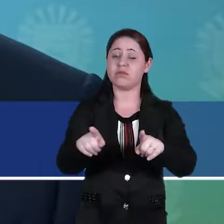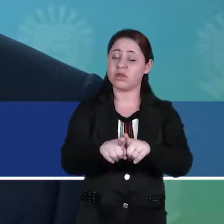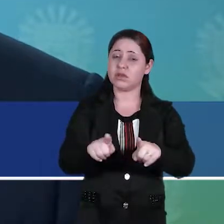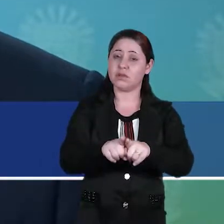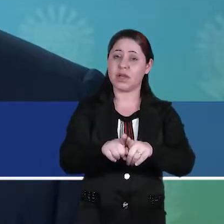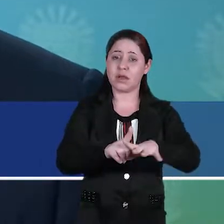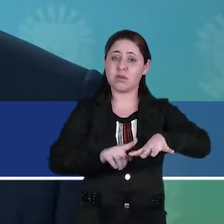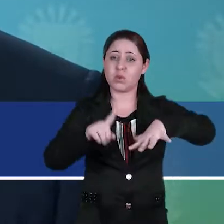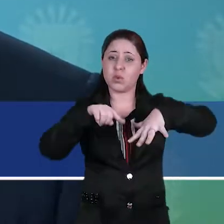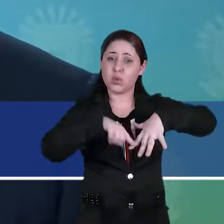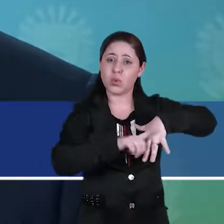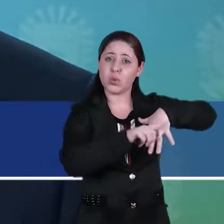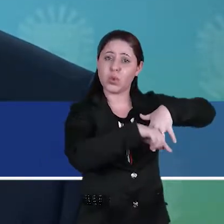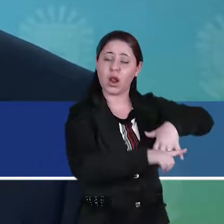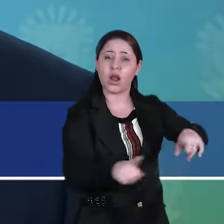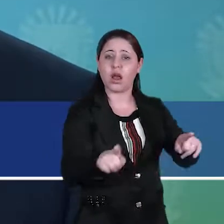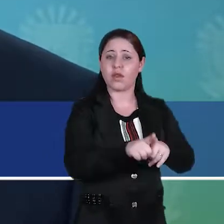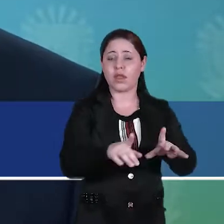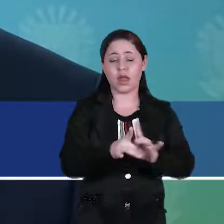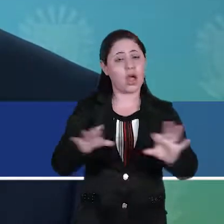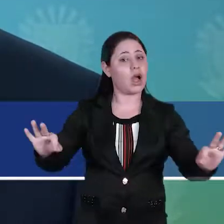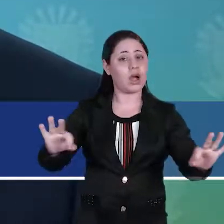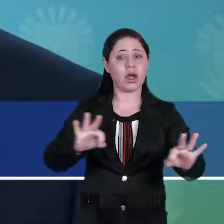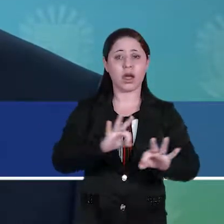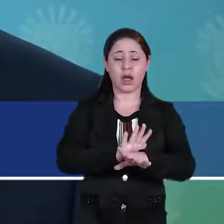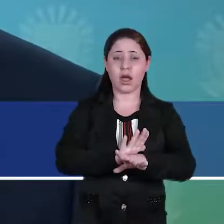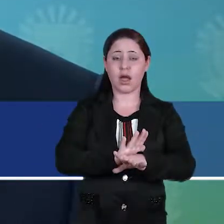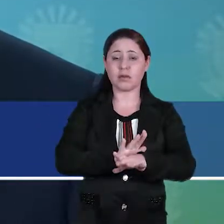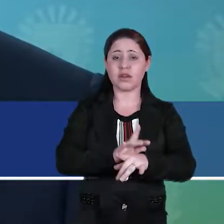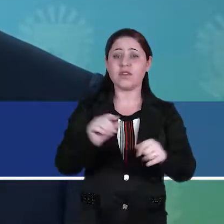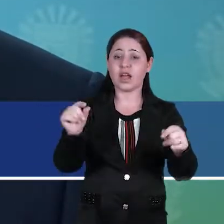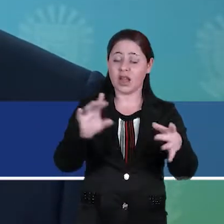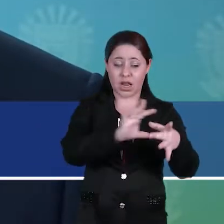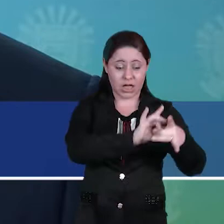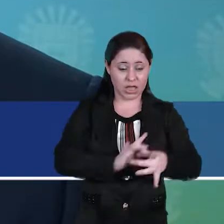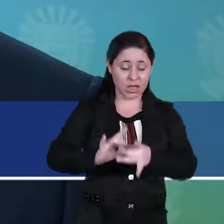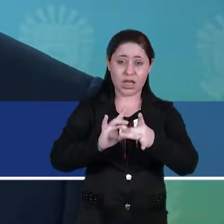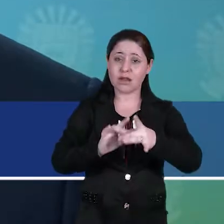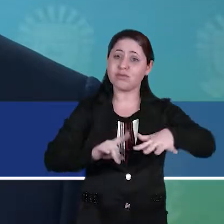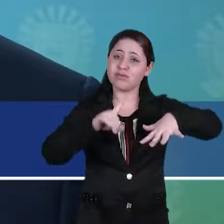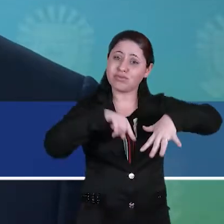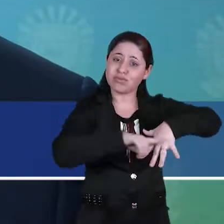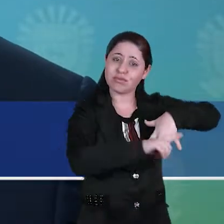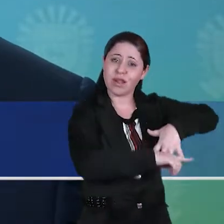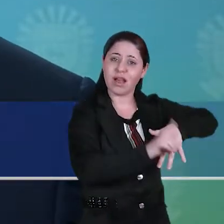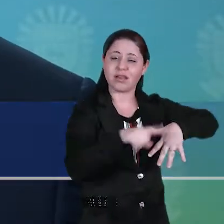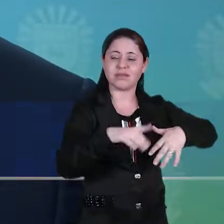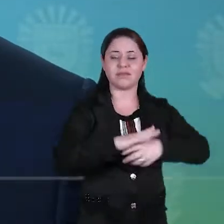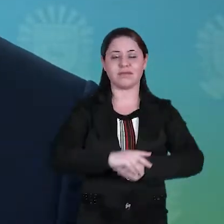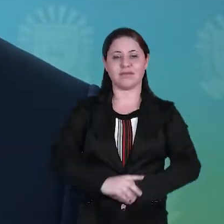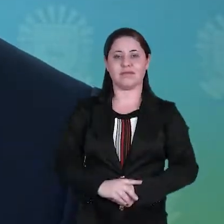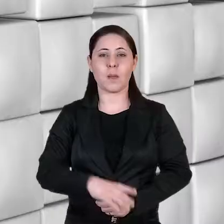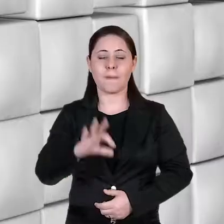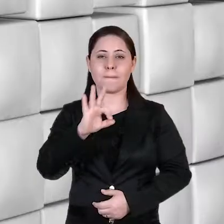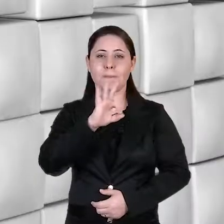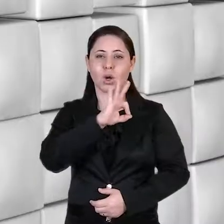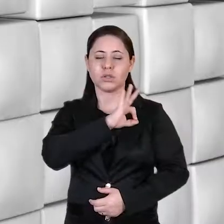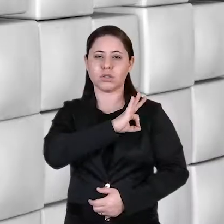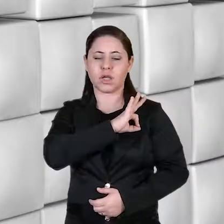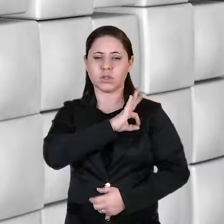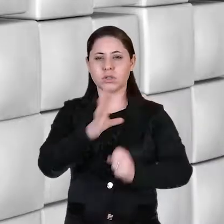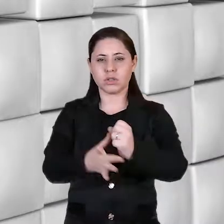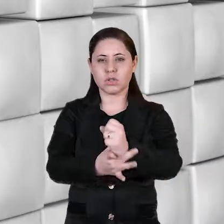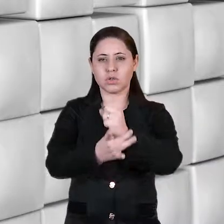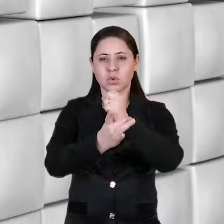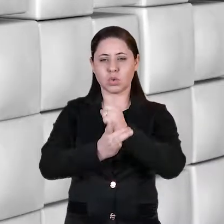não para e que ela vai logo ter a sua conclusão e que vai interligar também com a bioceânica. Policiais